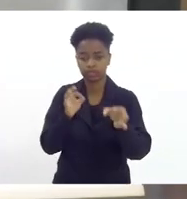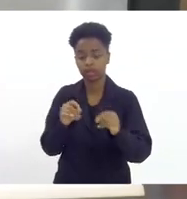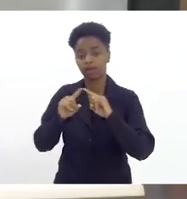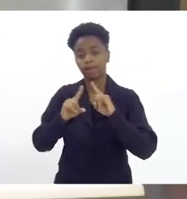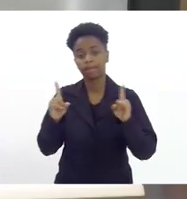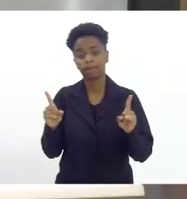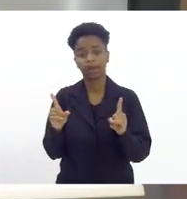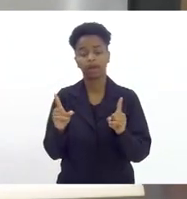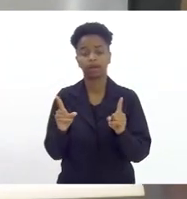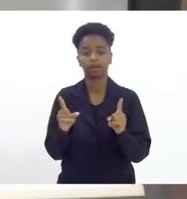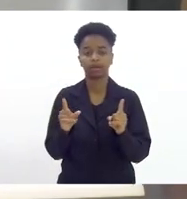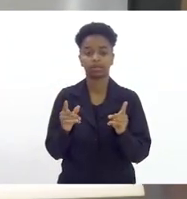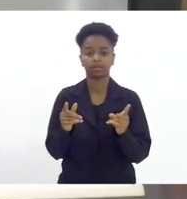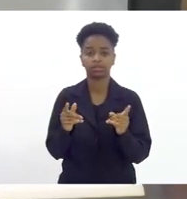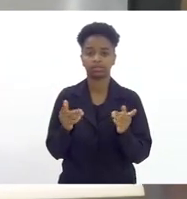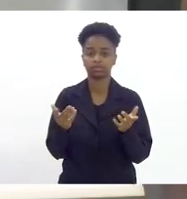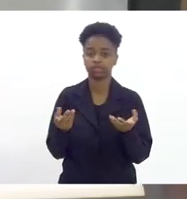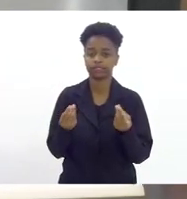muito